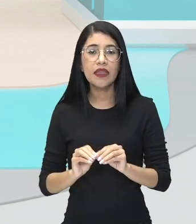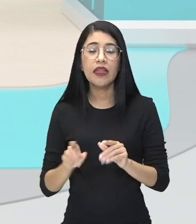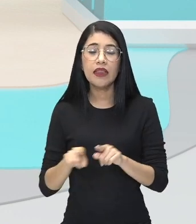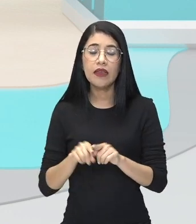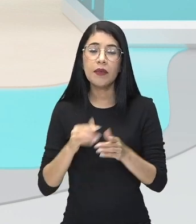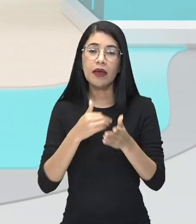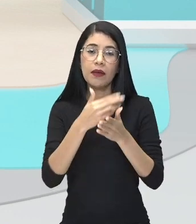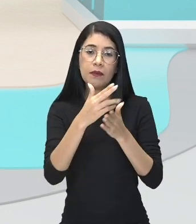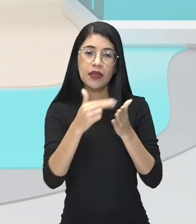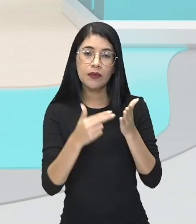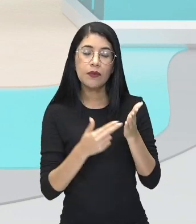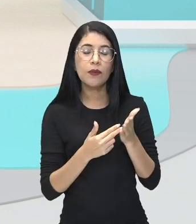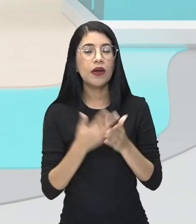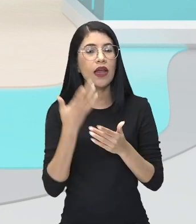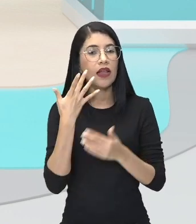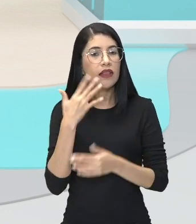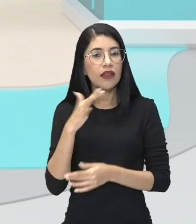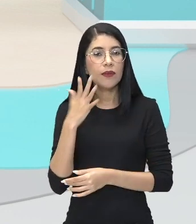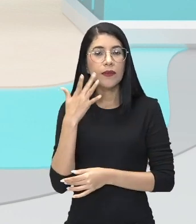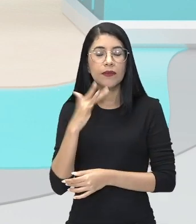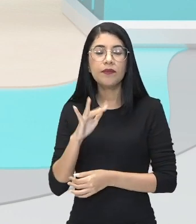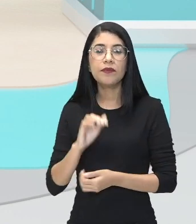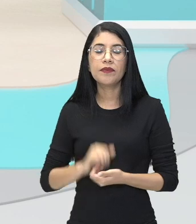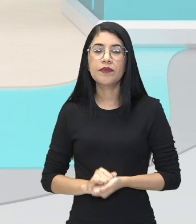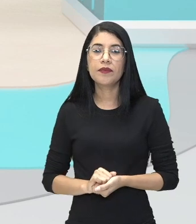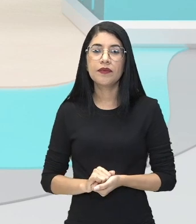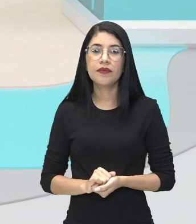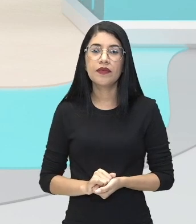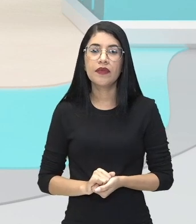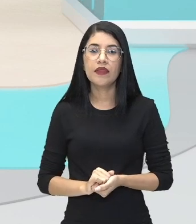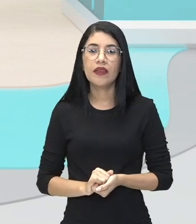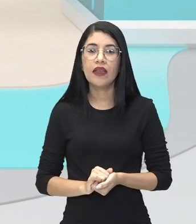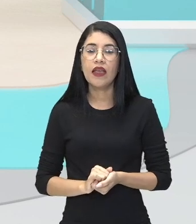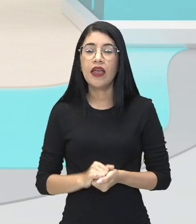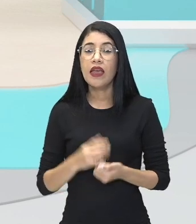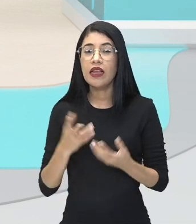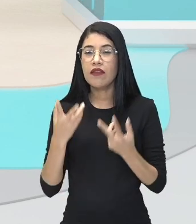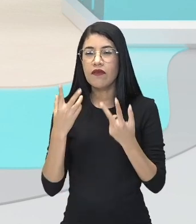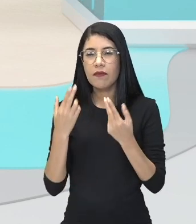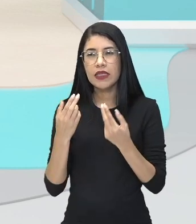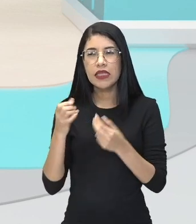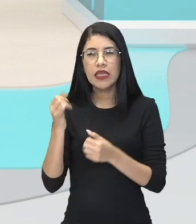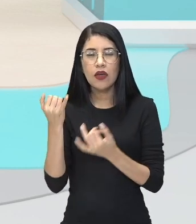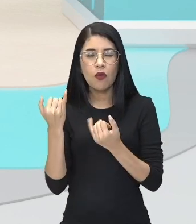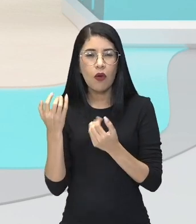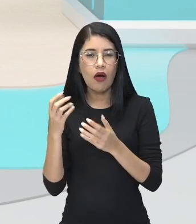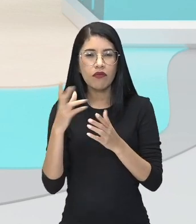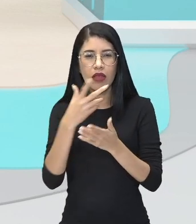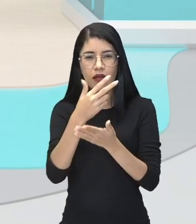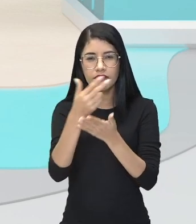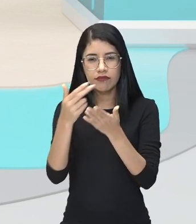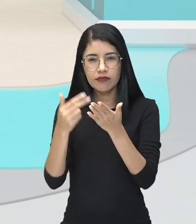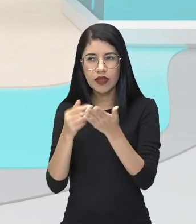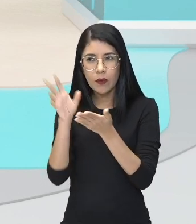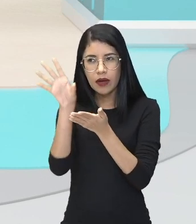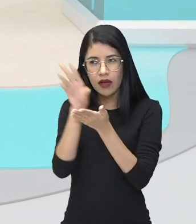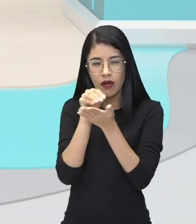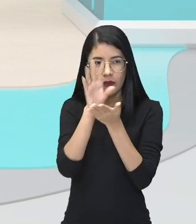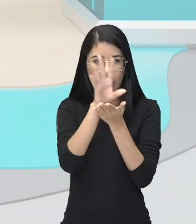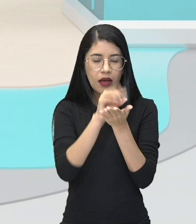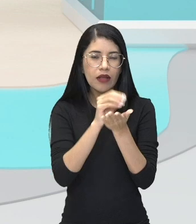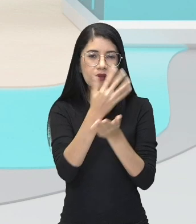de forma naturalista. O homem retratava tal como ele via na natureza. Esse era no